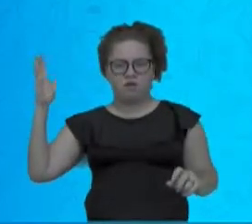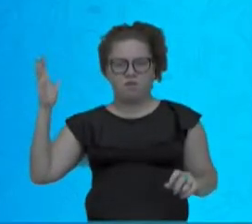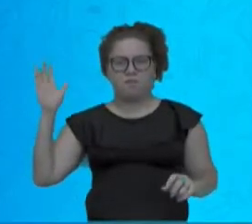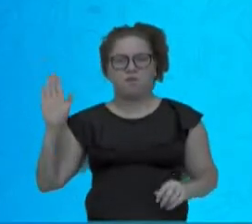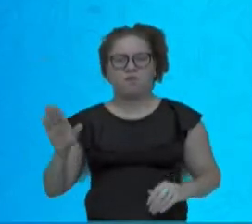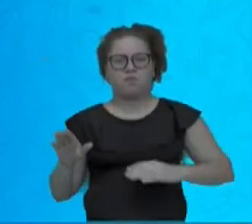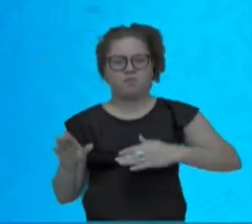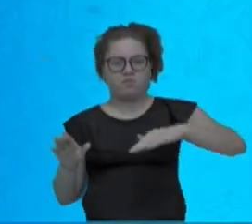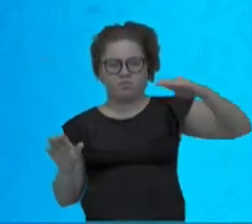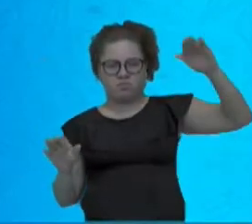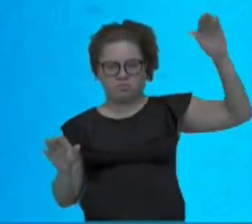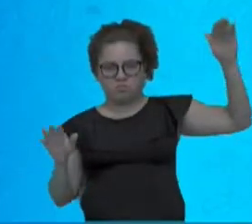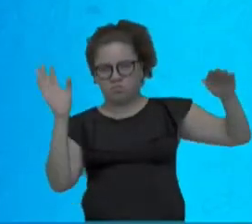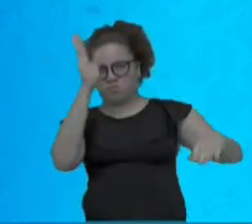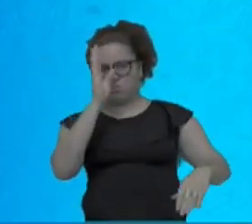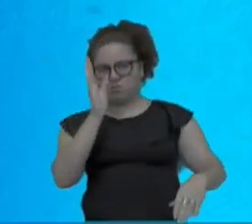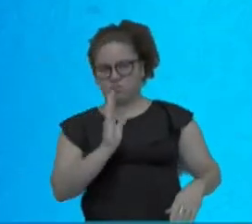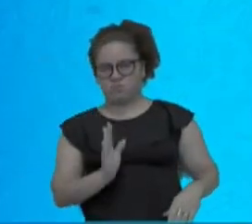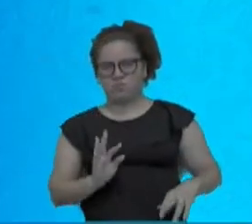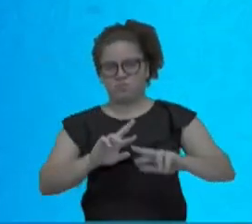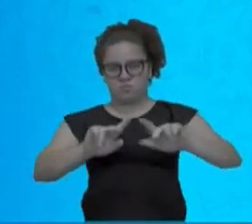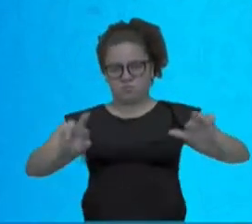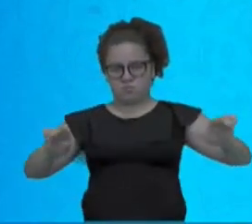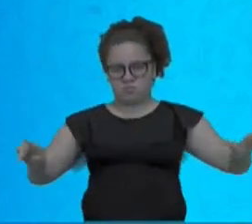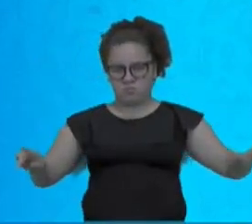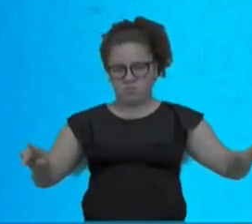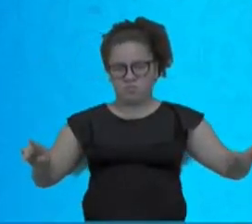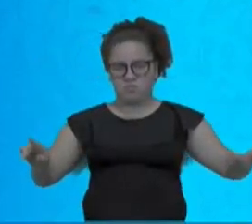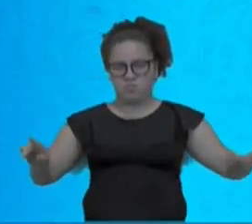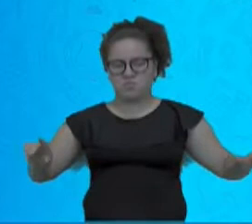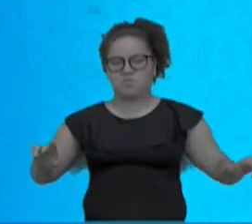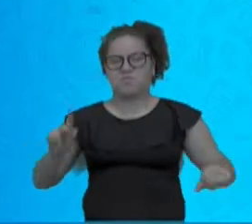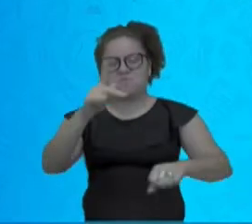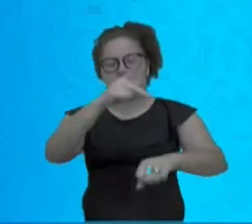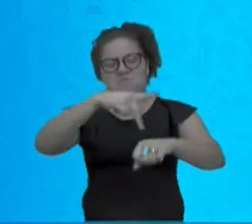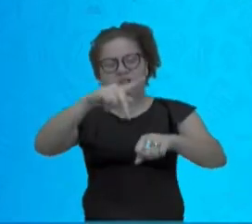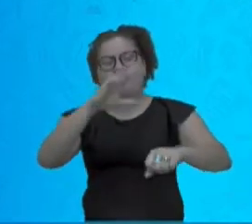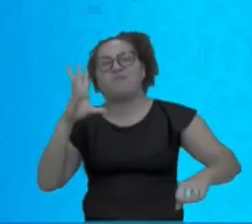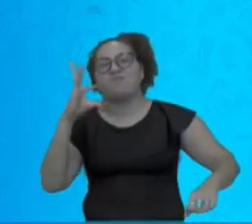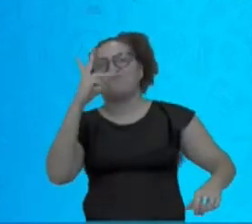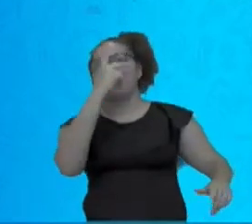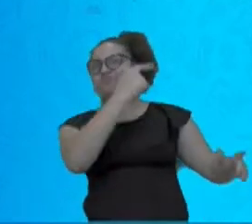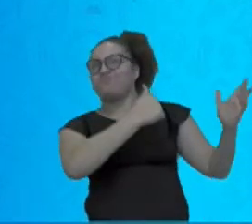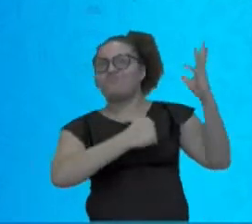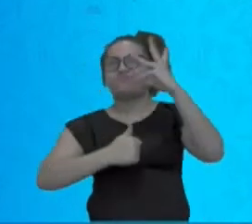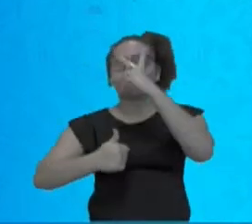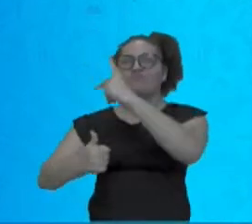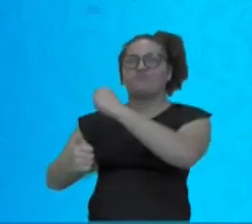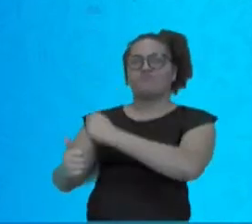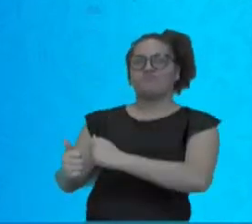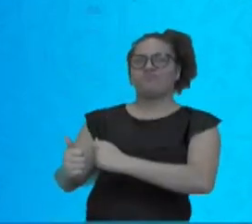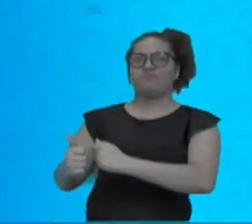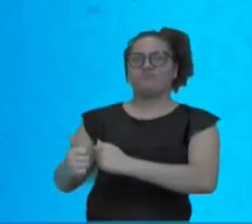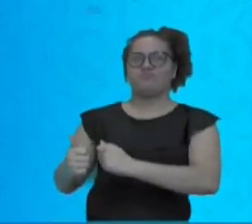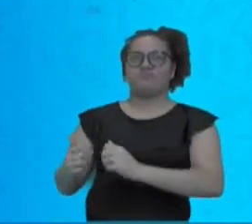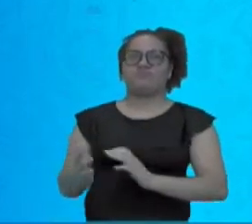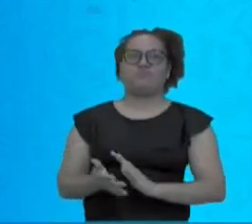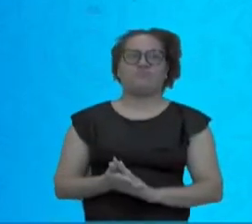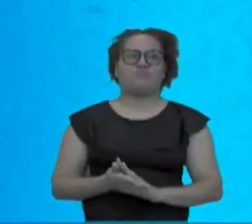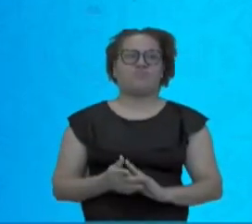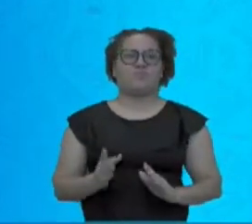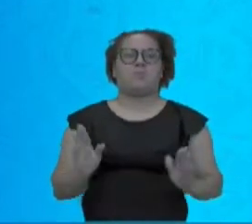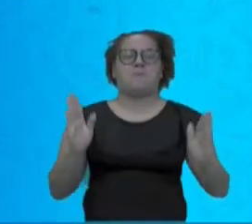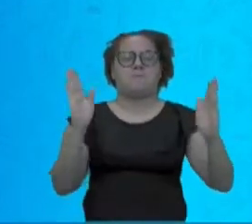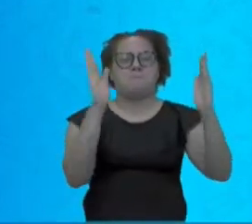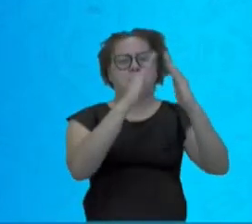Brasil. Esse país maravilhoso, como eu disse na outra aula, né, citando o poeta,